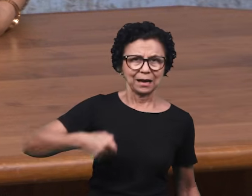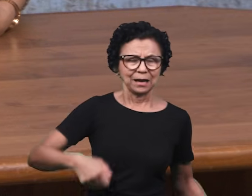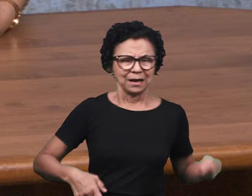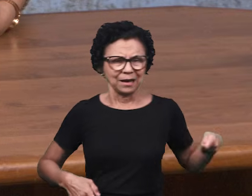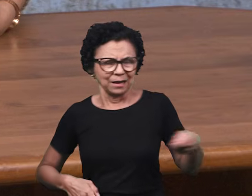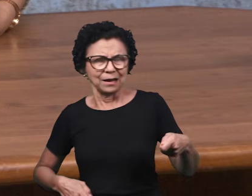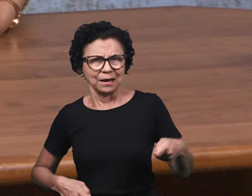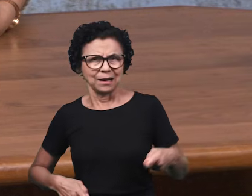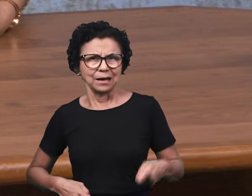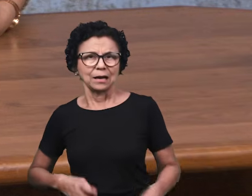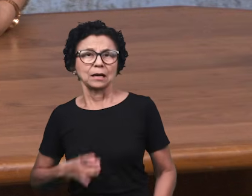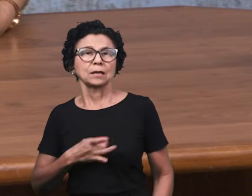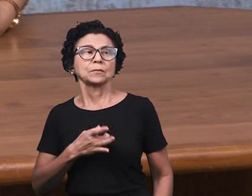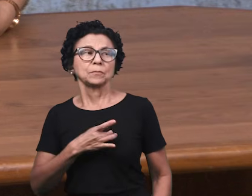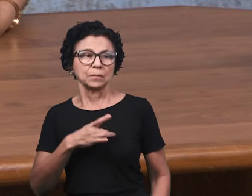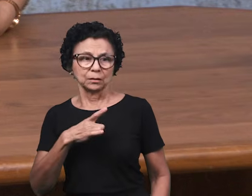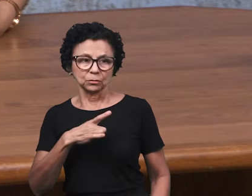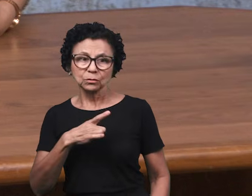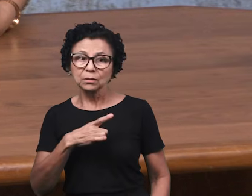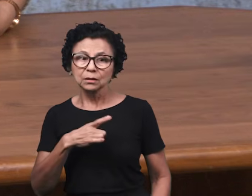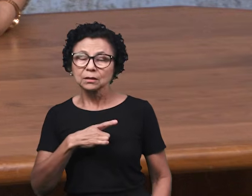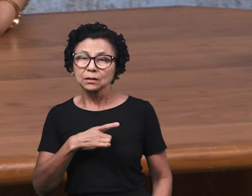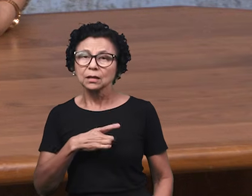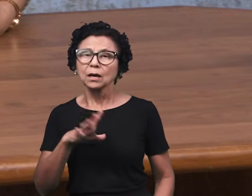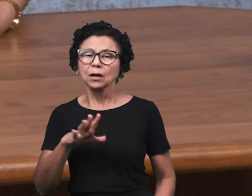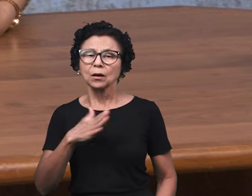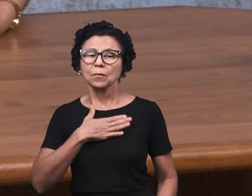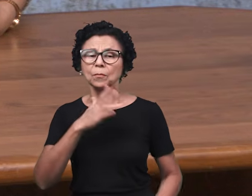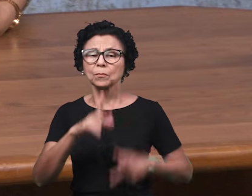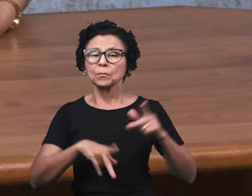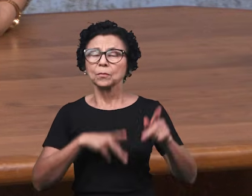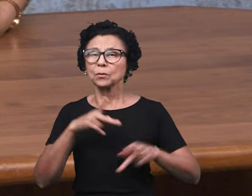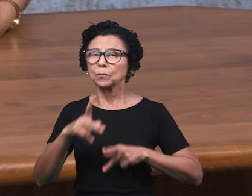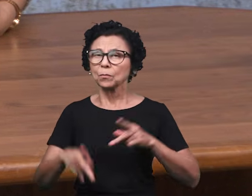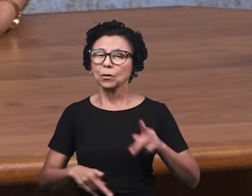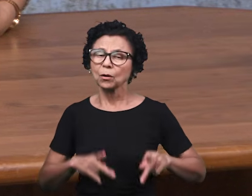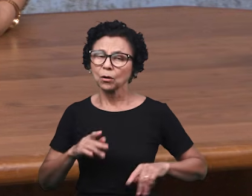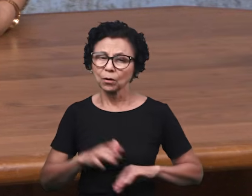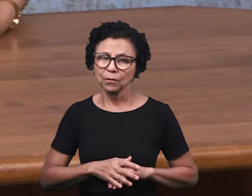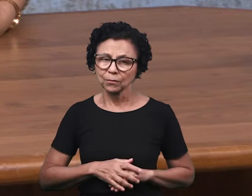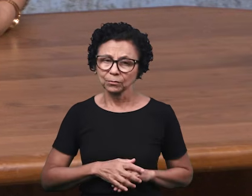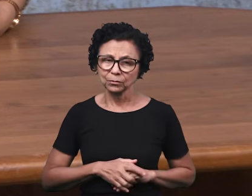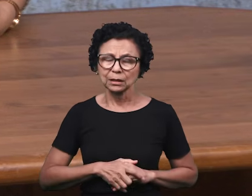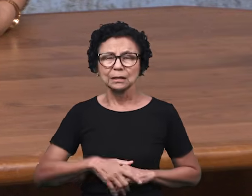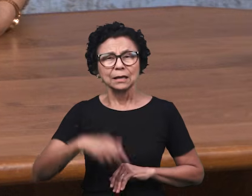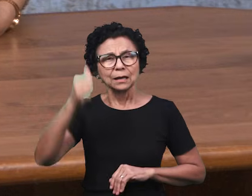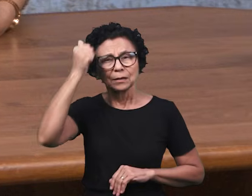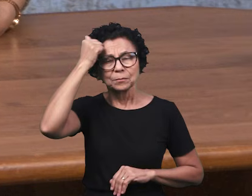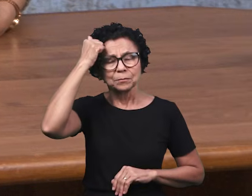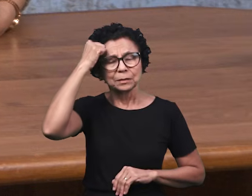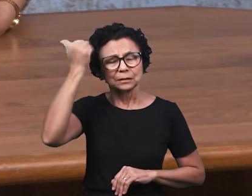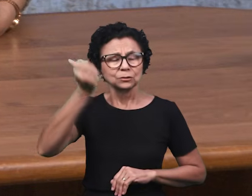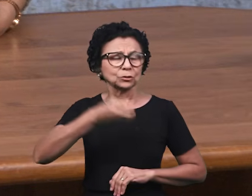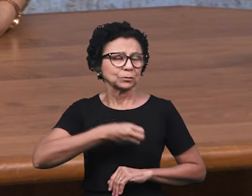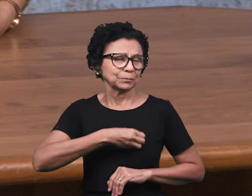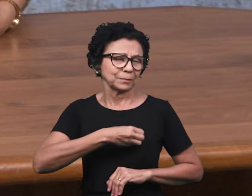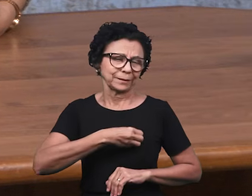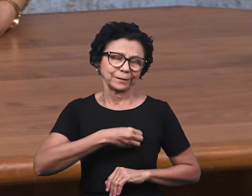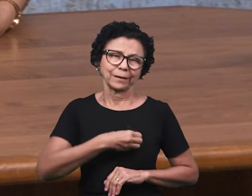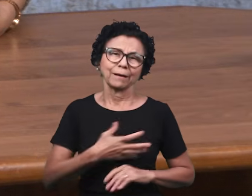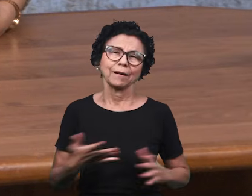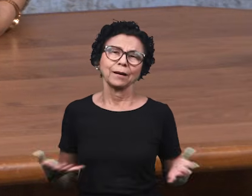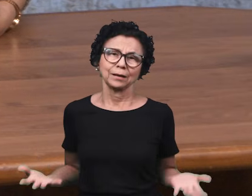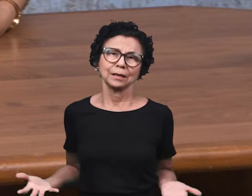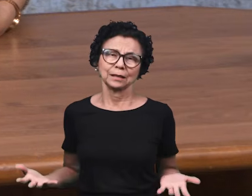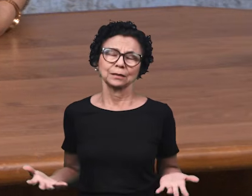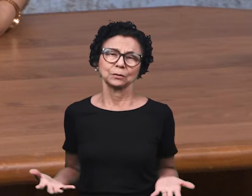Ó filha do meu povo, cinge-te de saco e revolve-te na cinza. Pranteia como